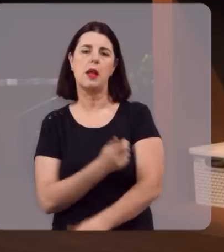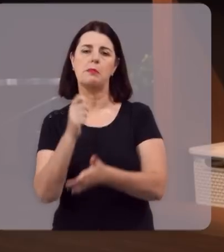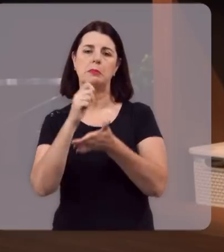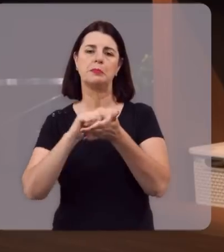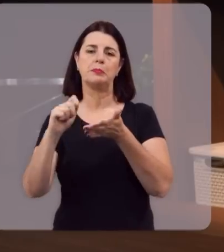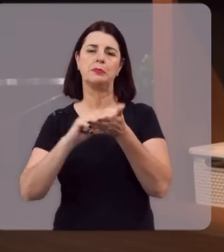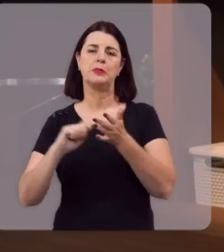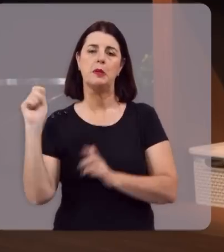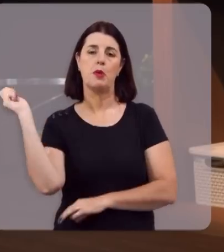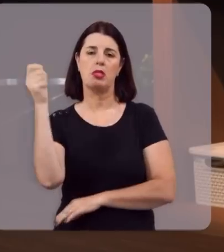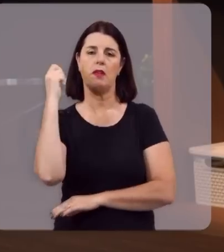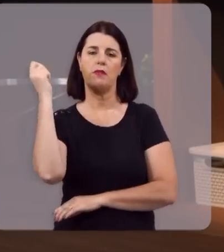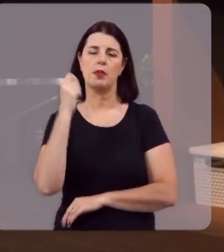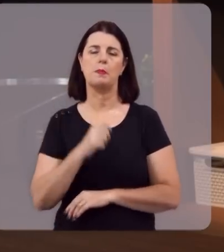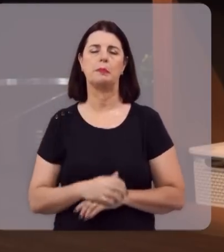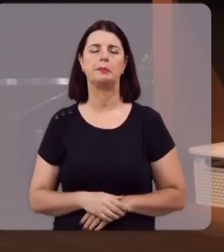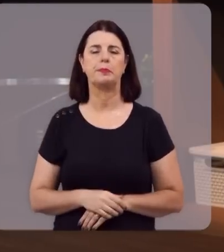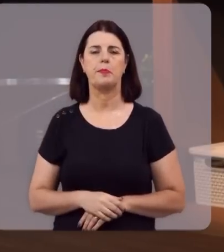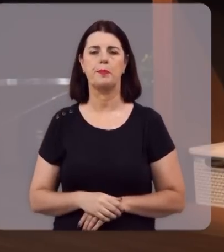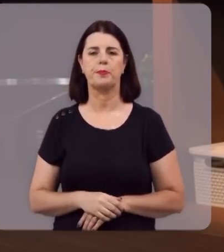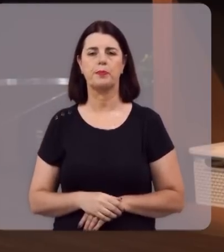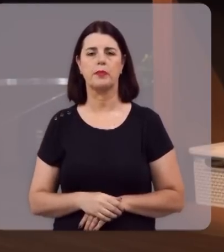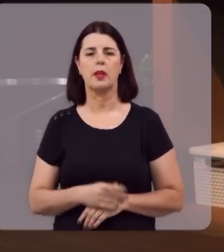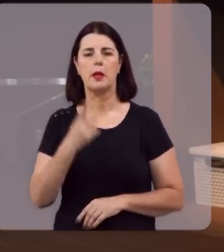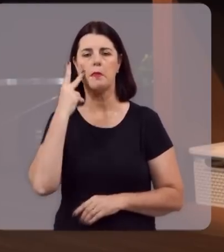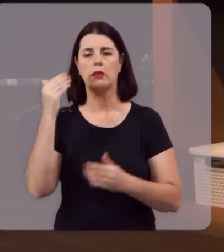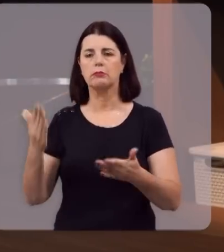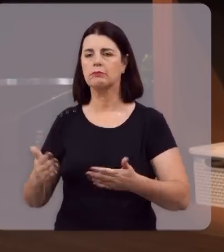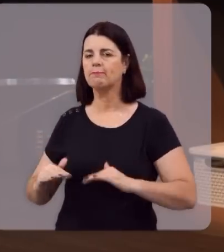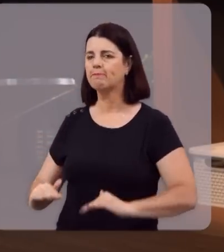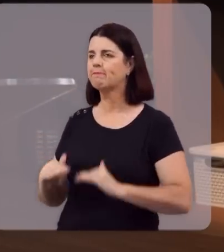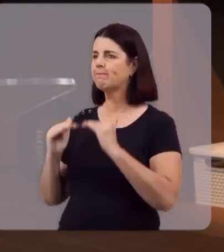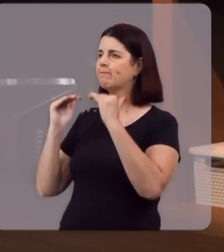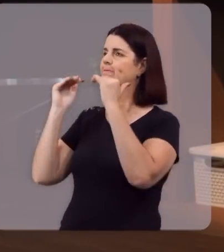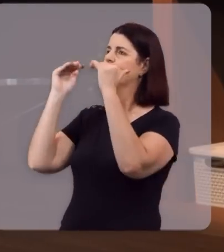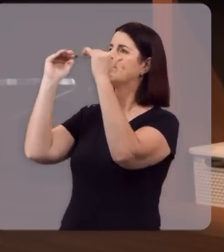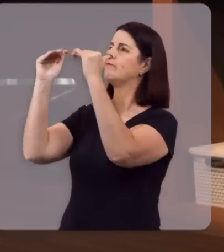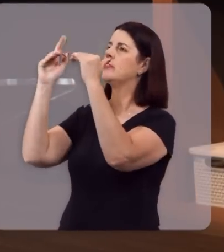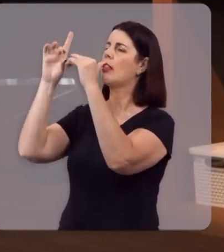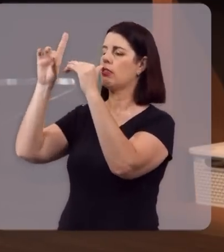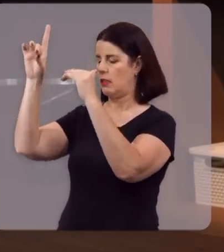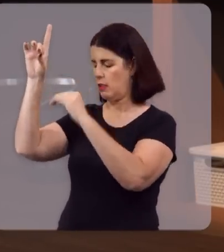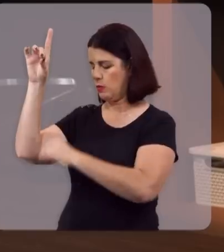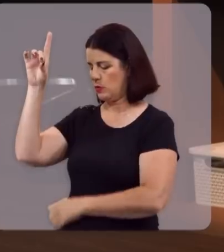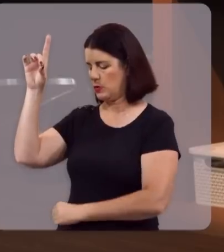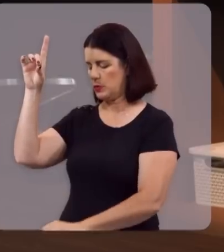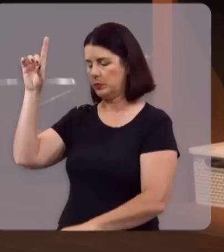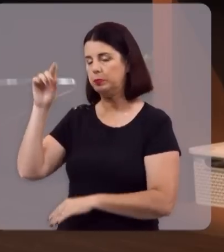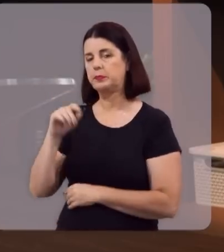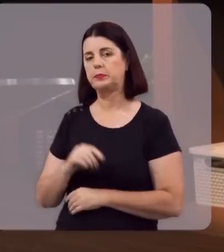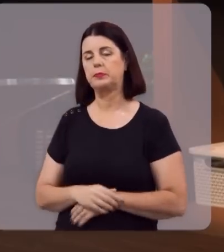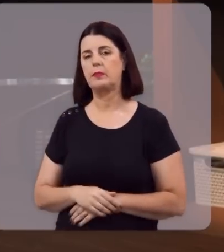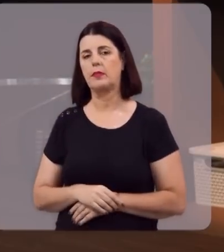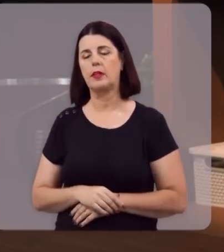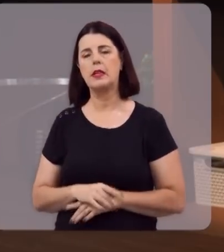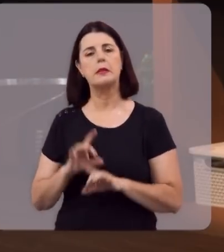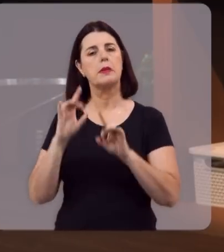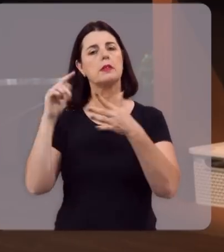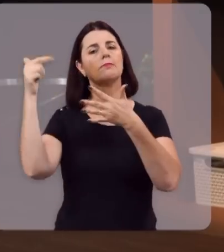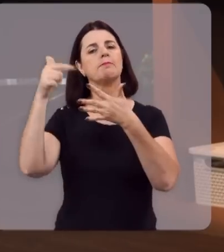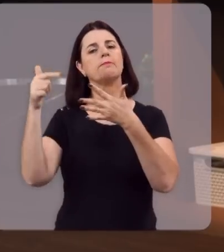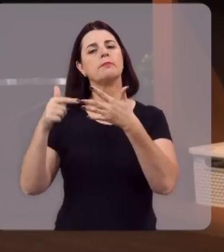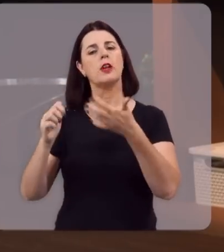escrito por Davi que é enaltece a pessoa de Deus especialmente os seus